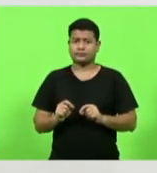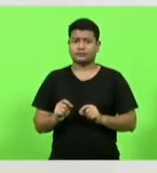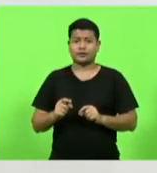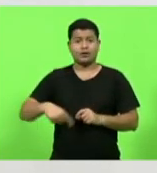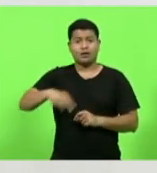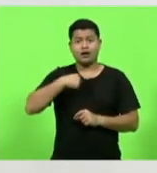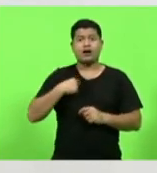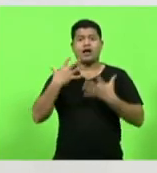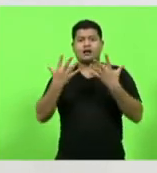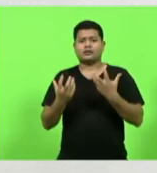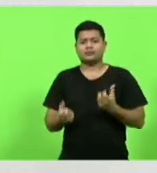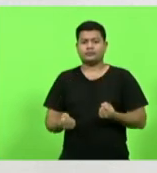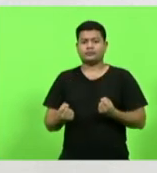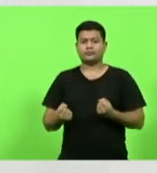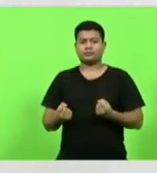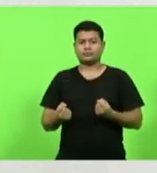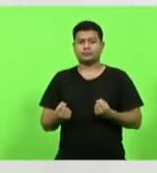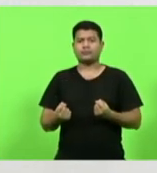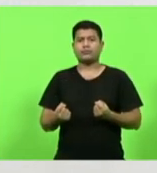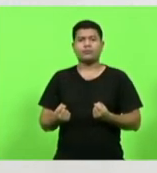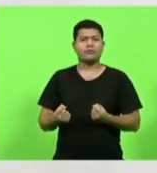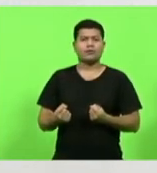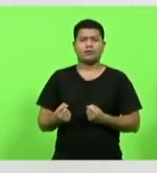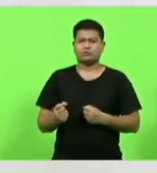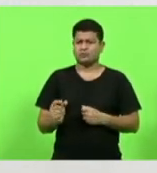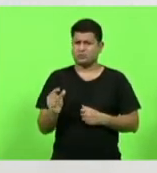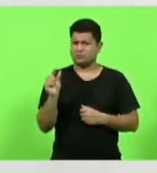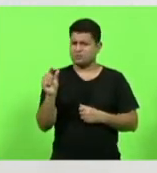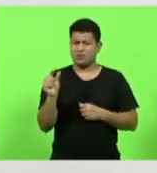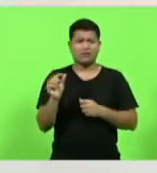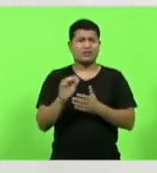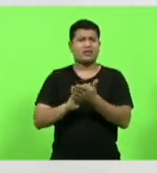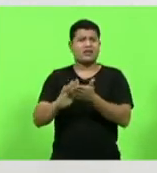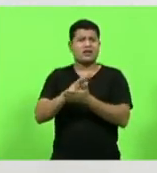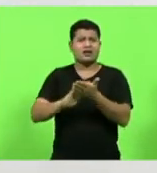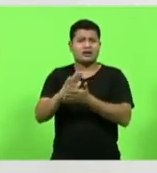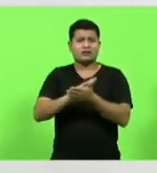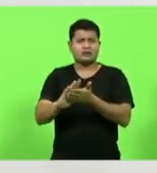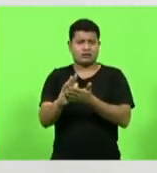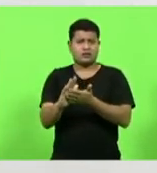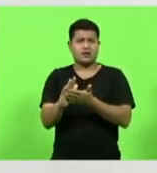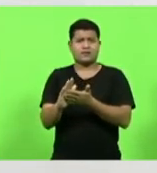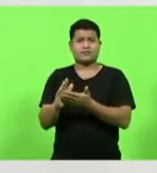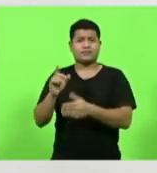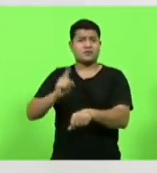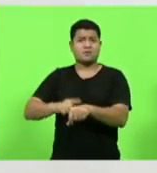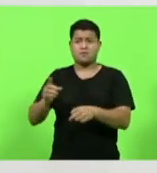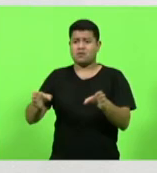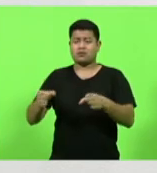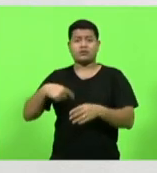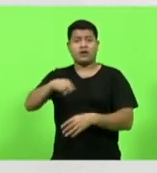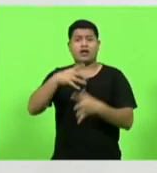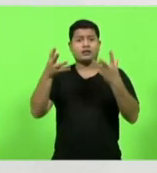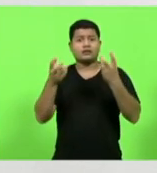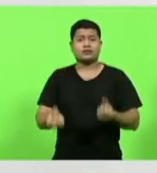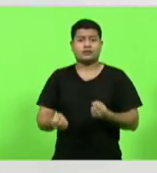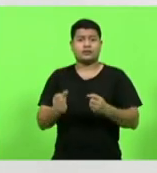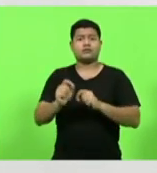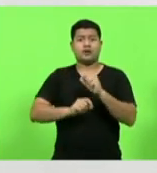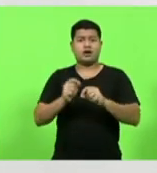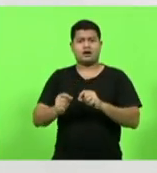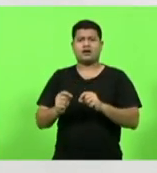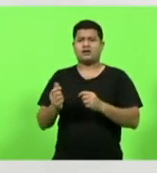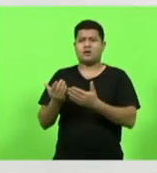favor, nenhum tipo de, nenhum resquício, nenhum indício de que em algum momento nós somos a favor das